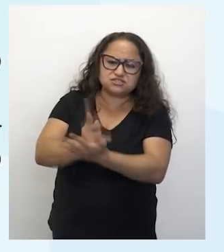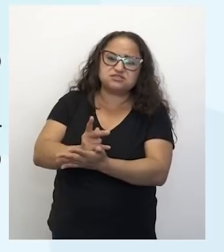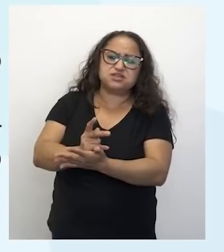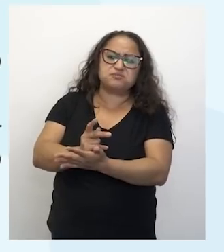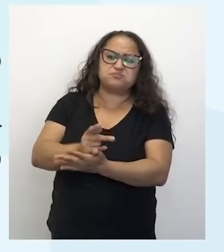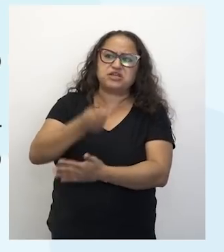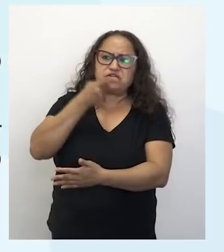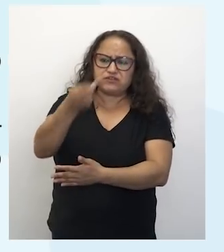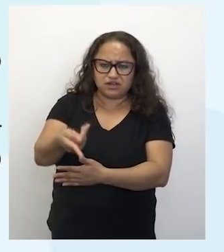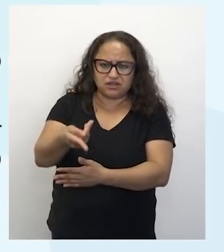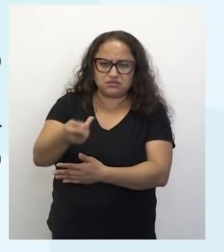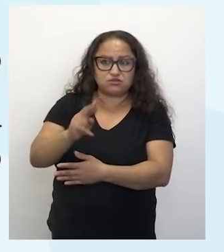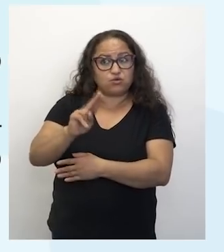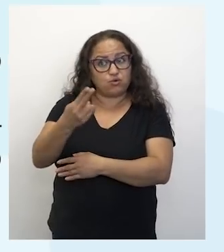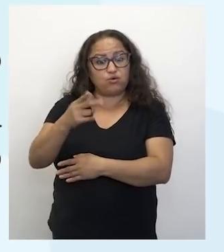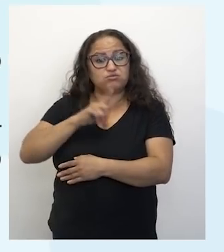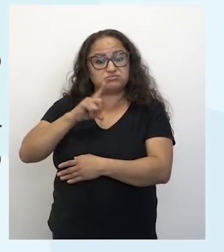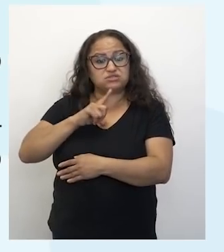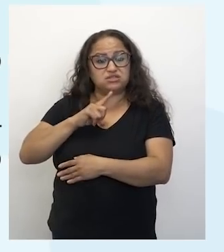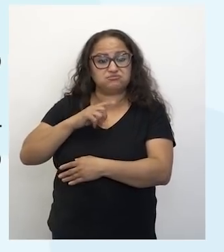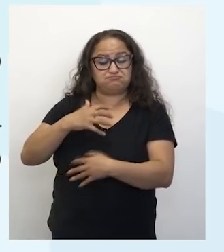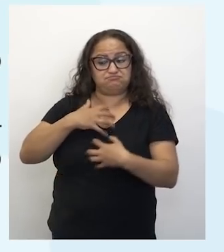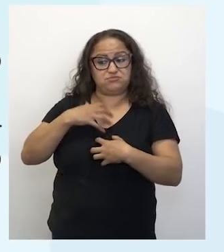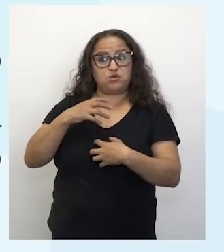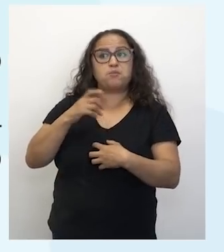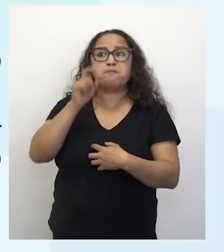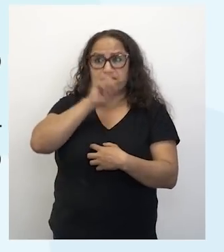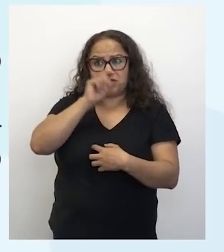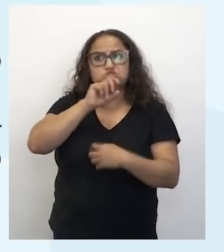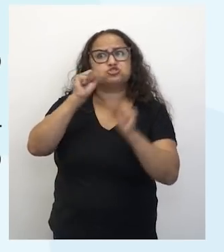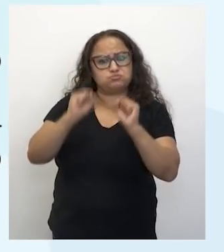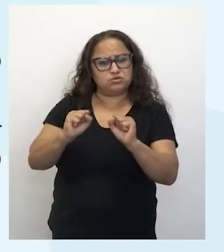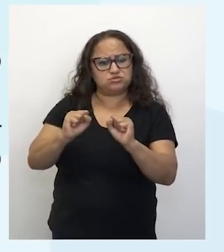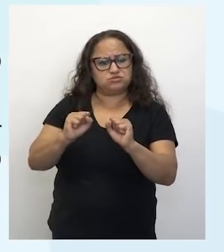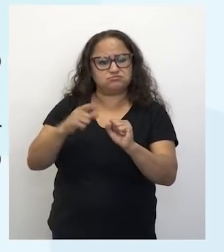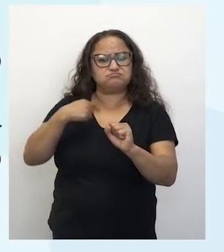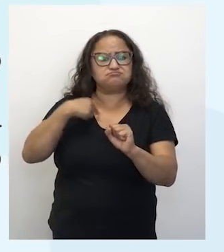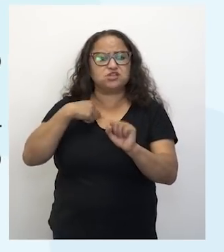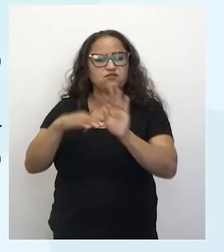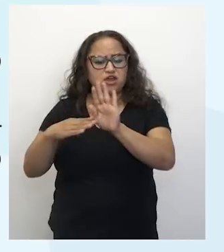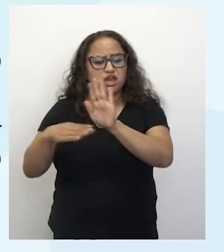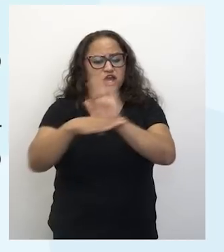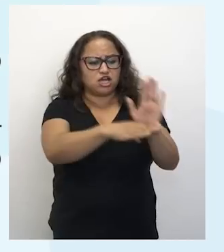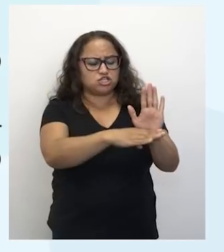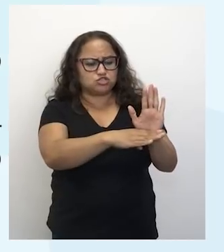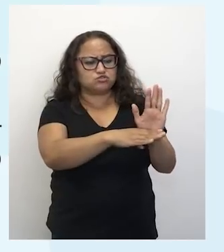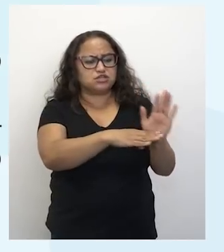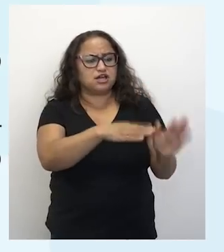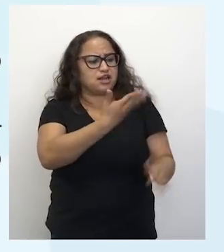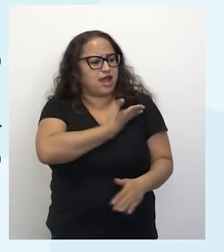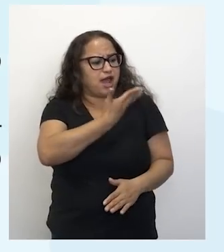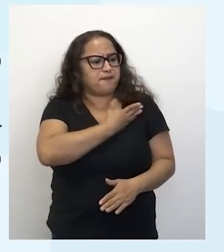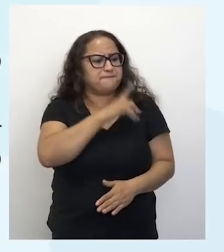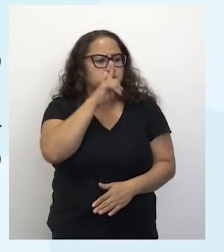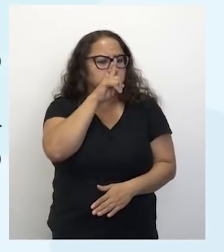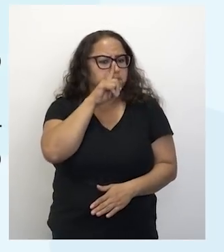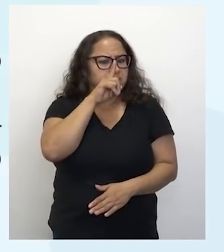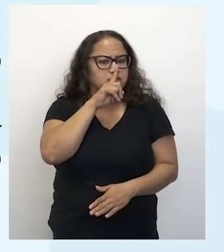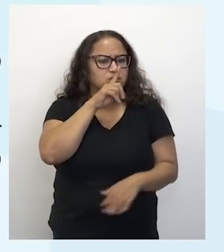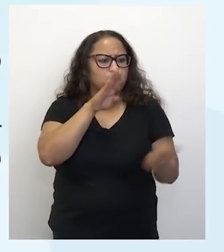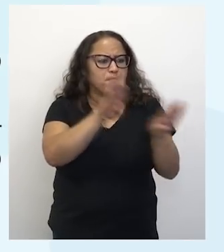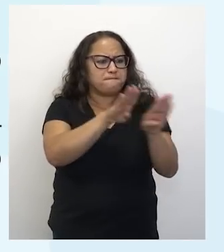posso mentir? Devo ajudar um amigo em perigo, mesmo correndo o risco de me colocar em perigo